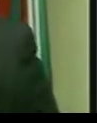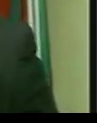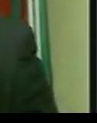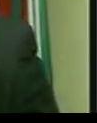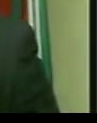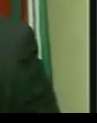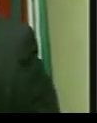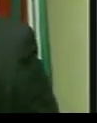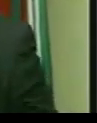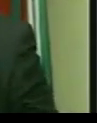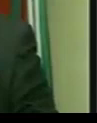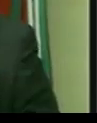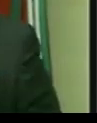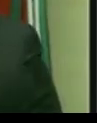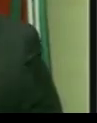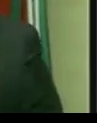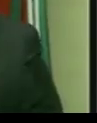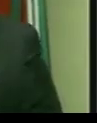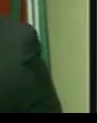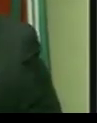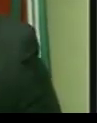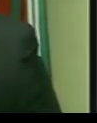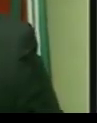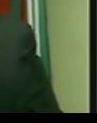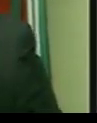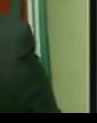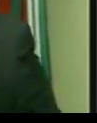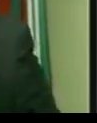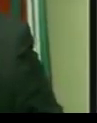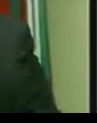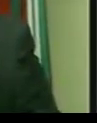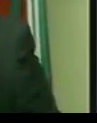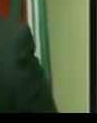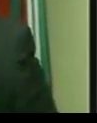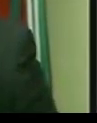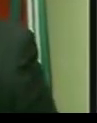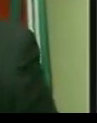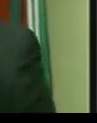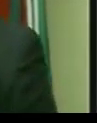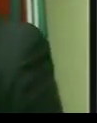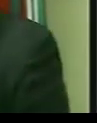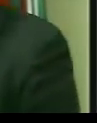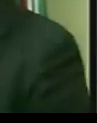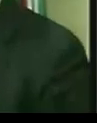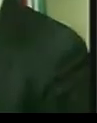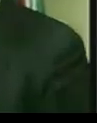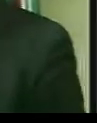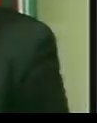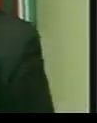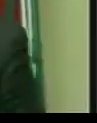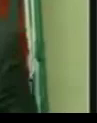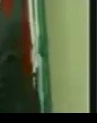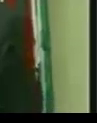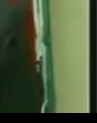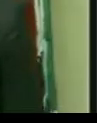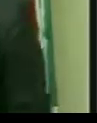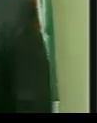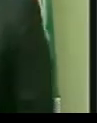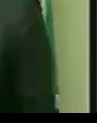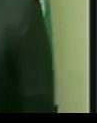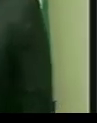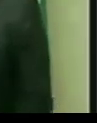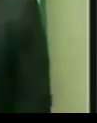anel viário seja acelerar essa obra para que realmente ela venha acontecer na nossa cidade de Criciúma. Nessa conversa hoje à